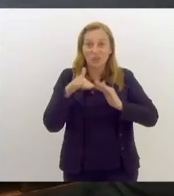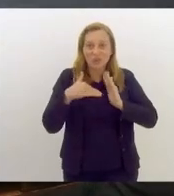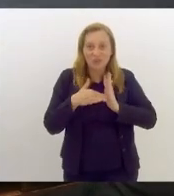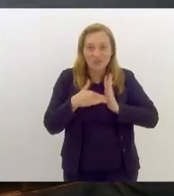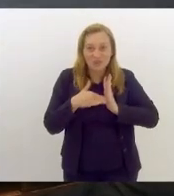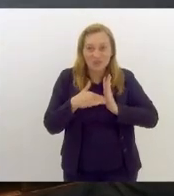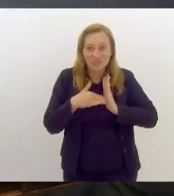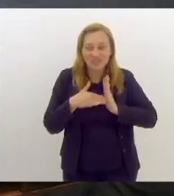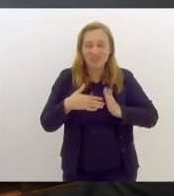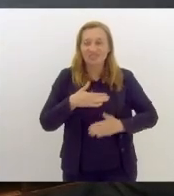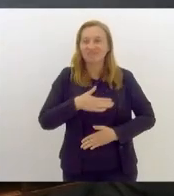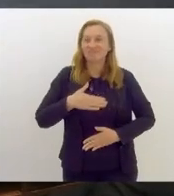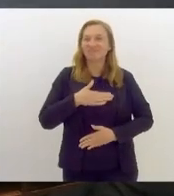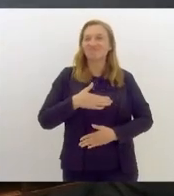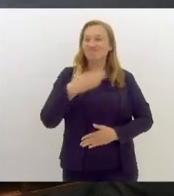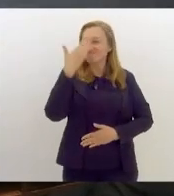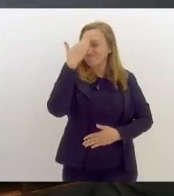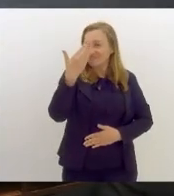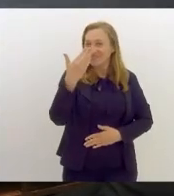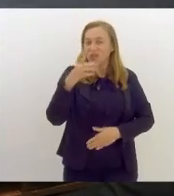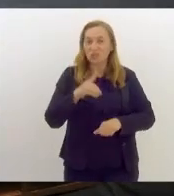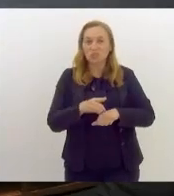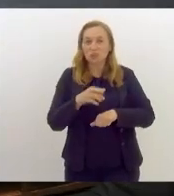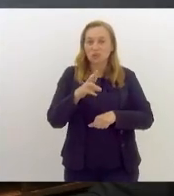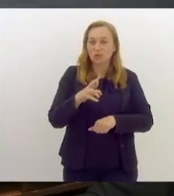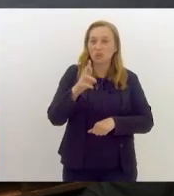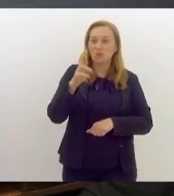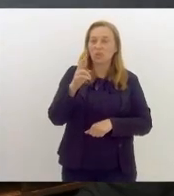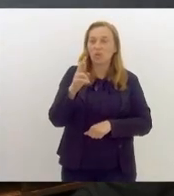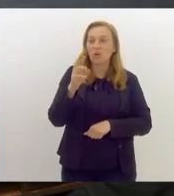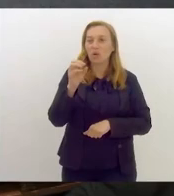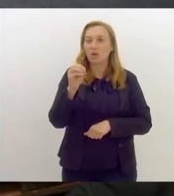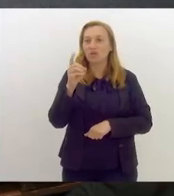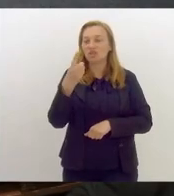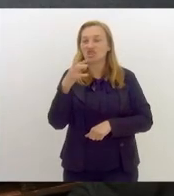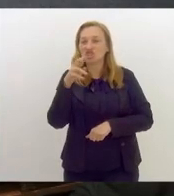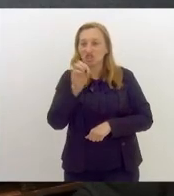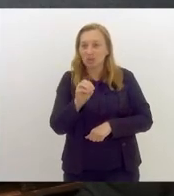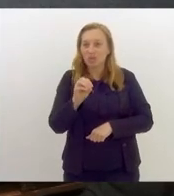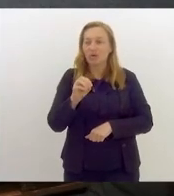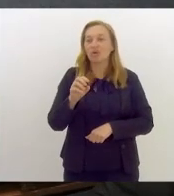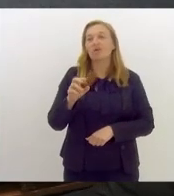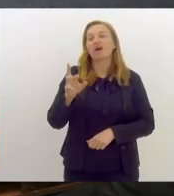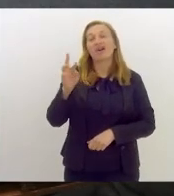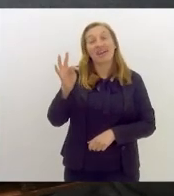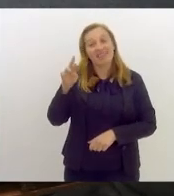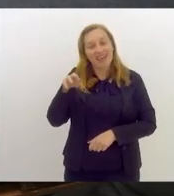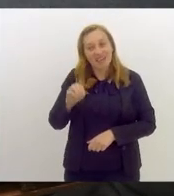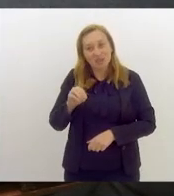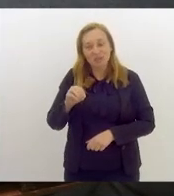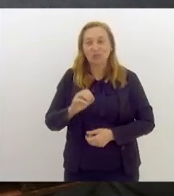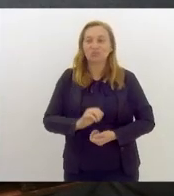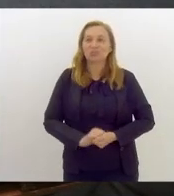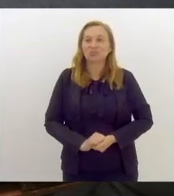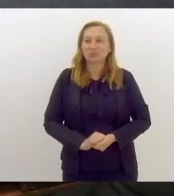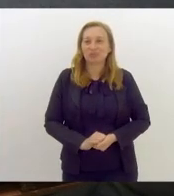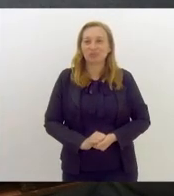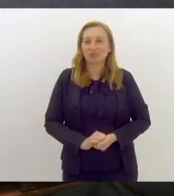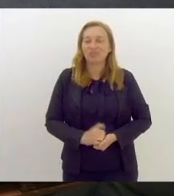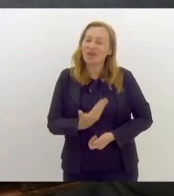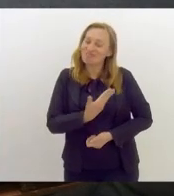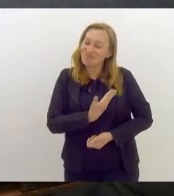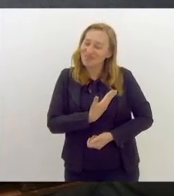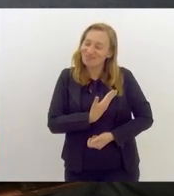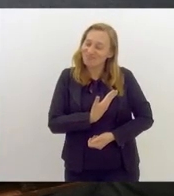gostaria de complementar aqui a Doutor Rodrigo Melo de nascimento ao Renato Azeredo ao